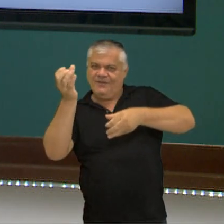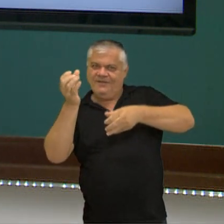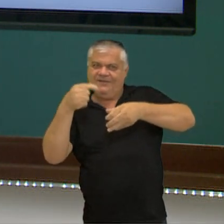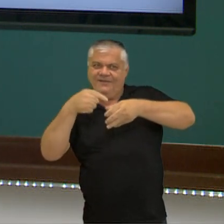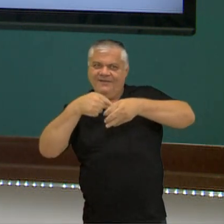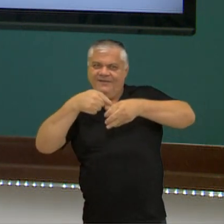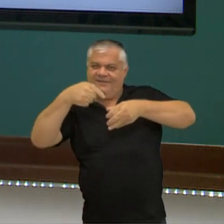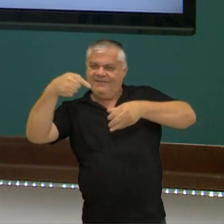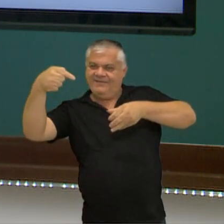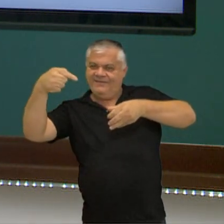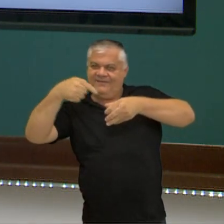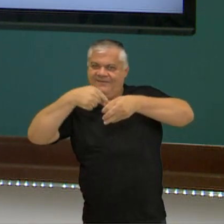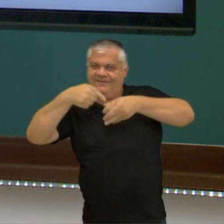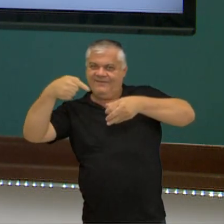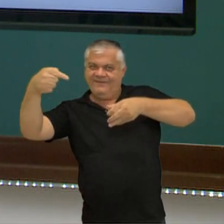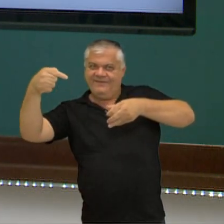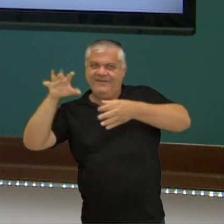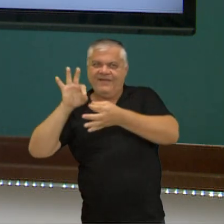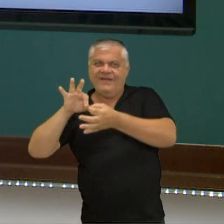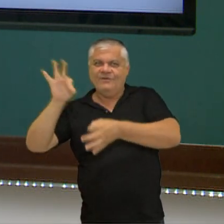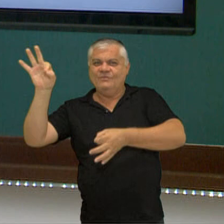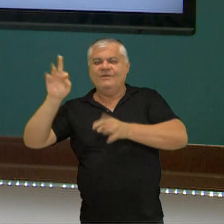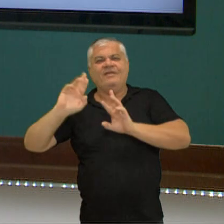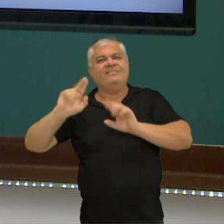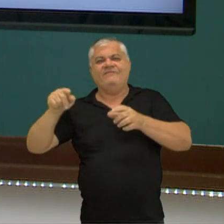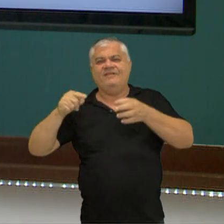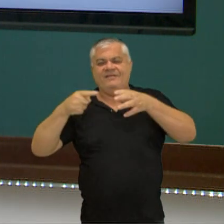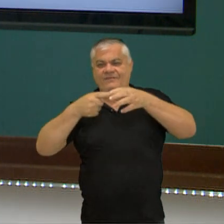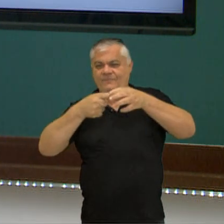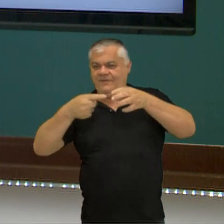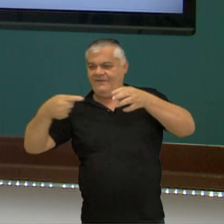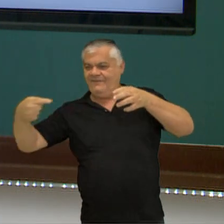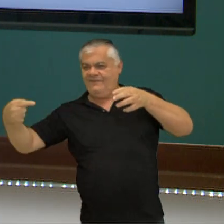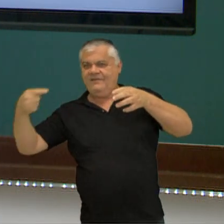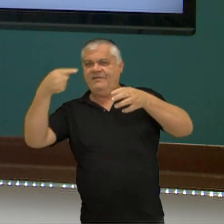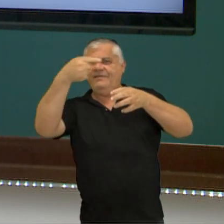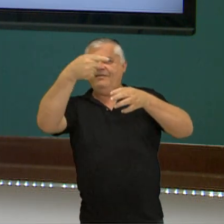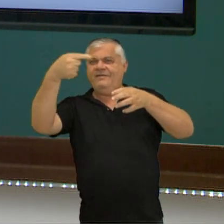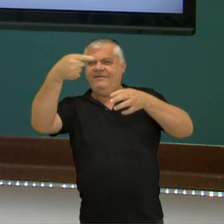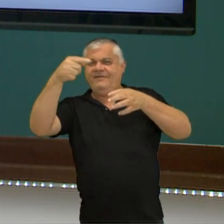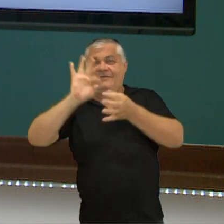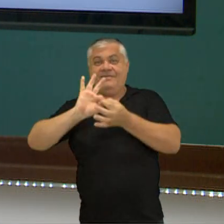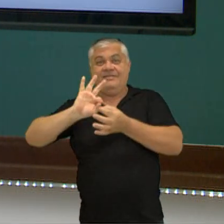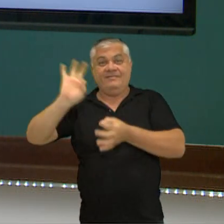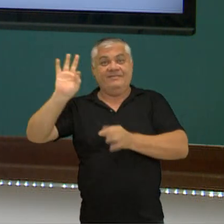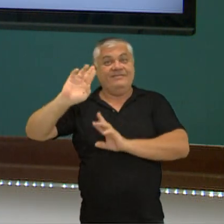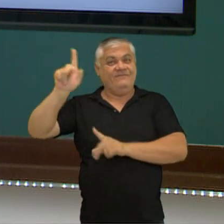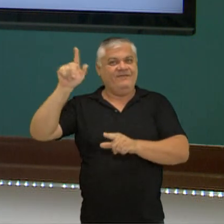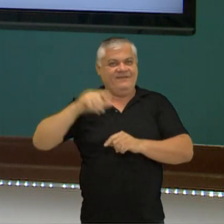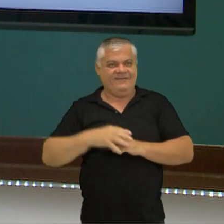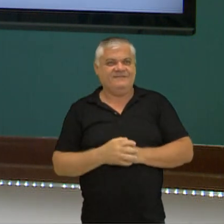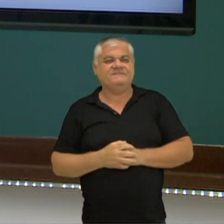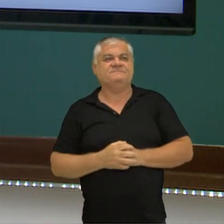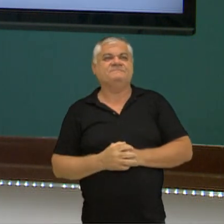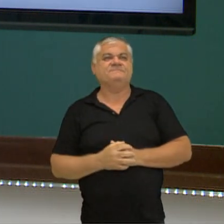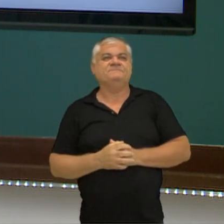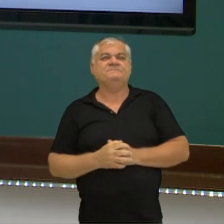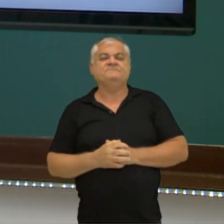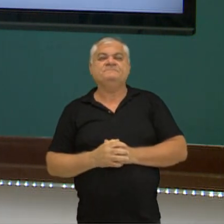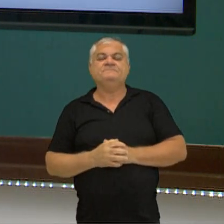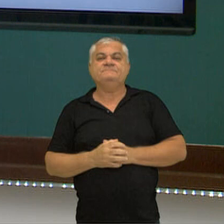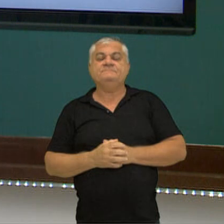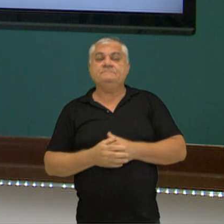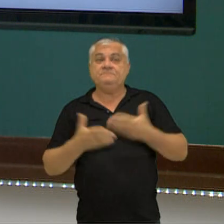distância, que é a altura entre as duas bases, não irá coincidir. Viram essa diferença? E muito importante.